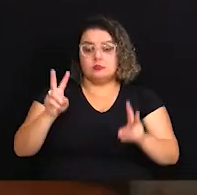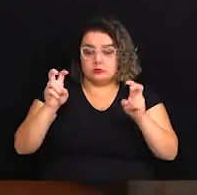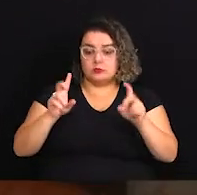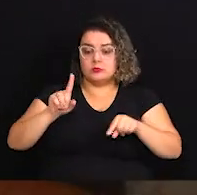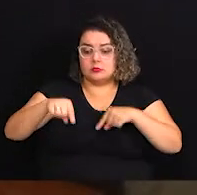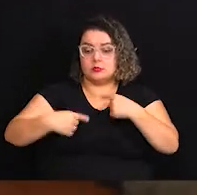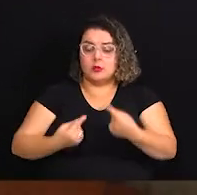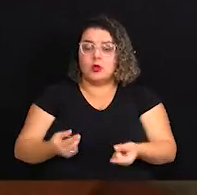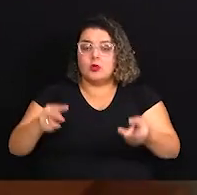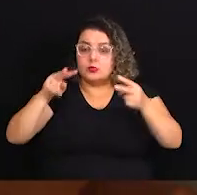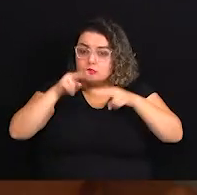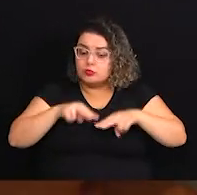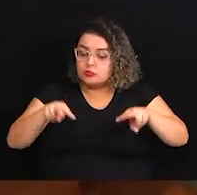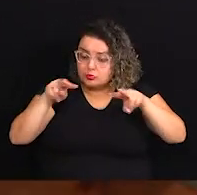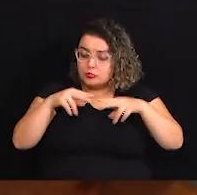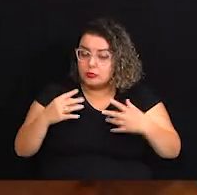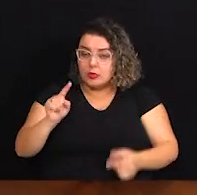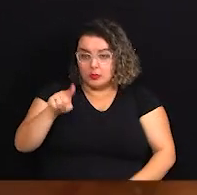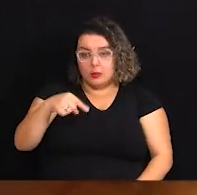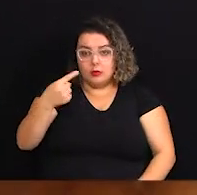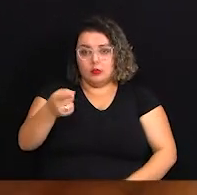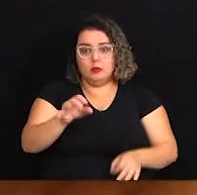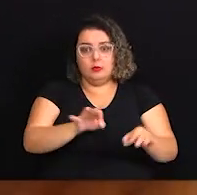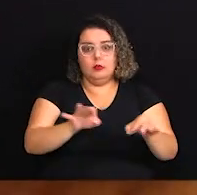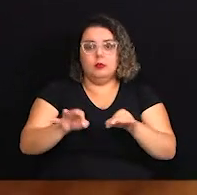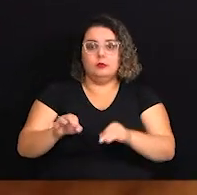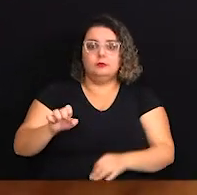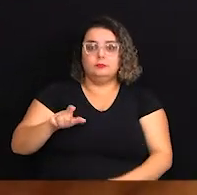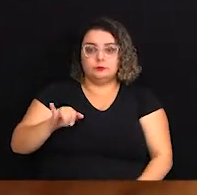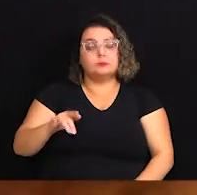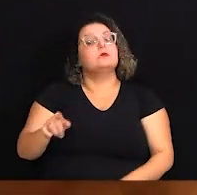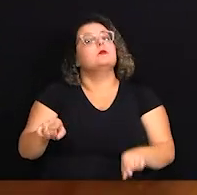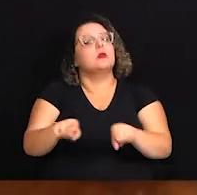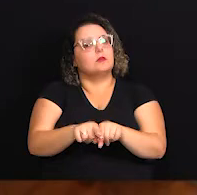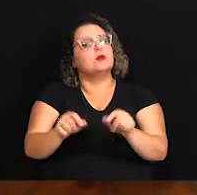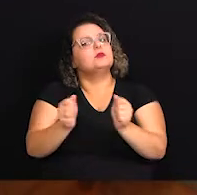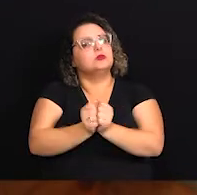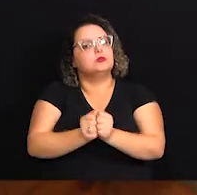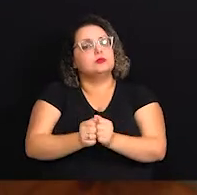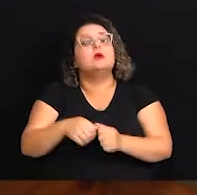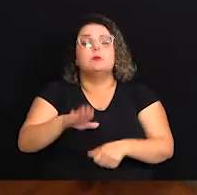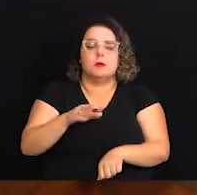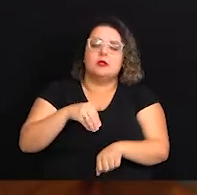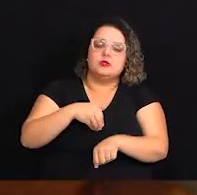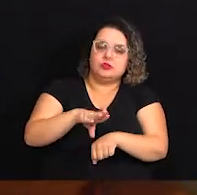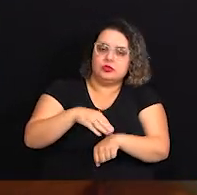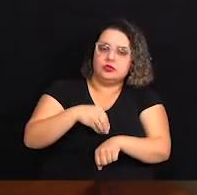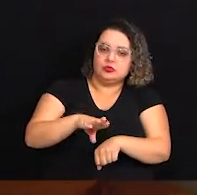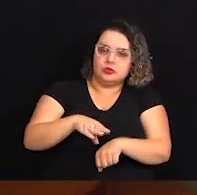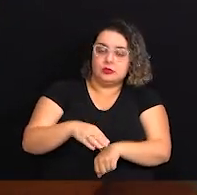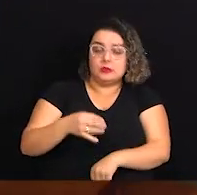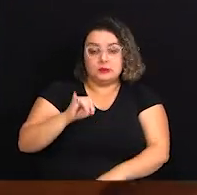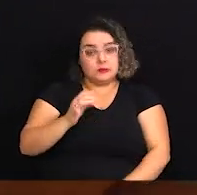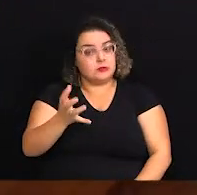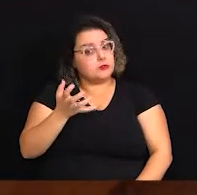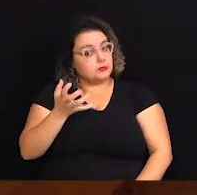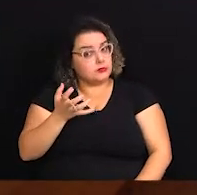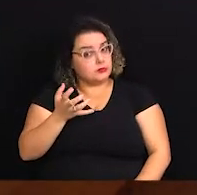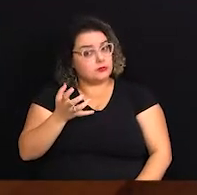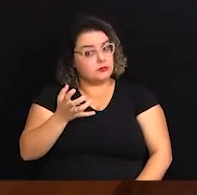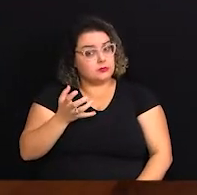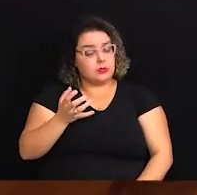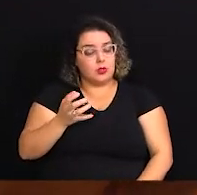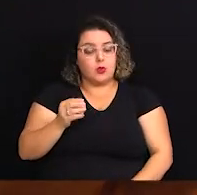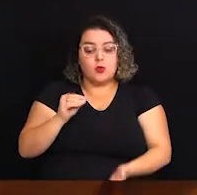outra perspectiva. No próximo programa, o Eli também vai estar com a gente, vai dar mais dicas. Se você quiser deixar